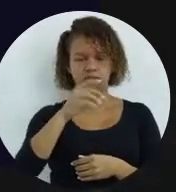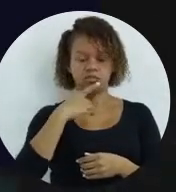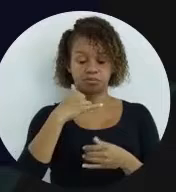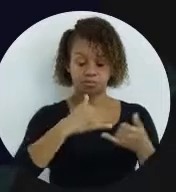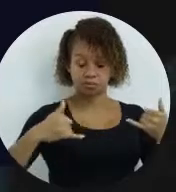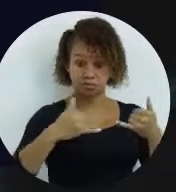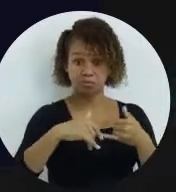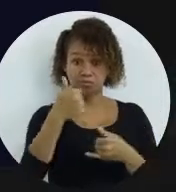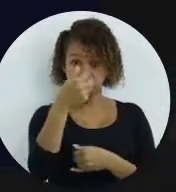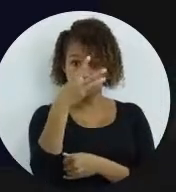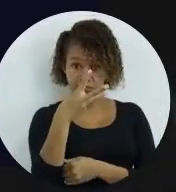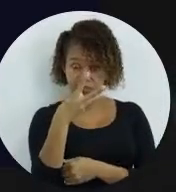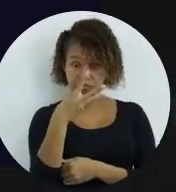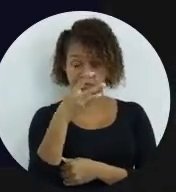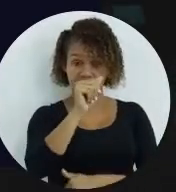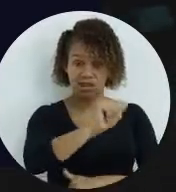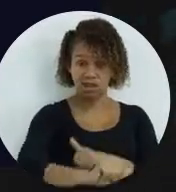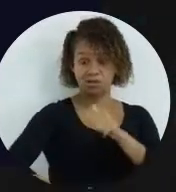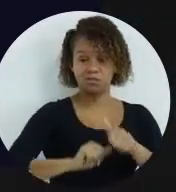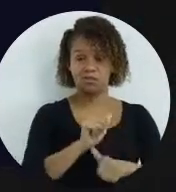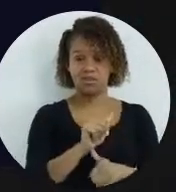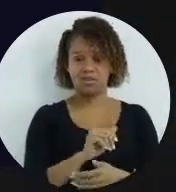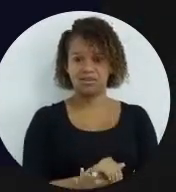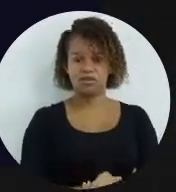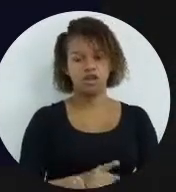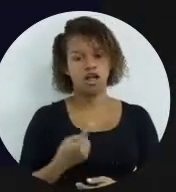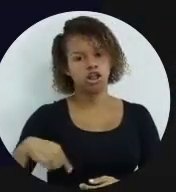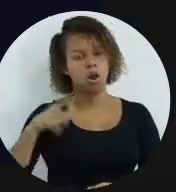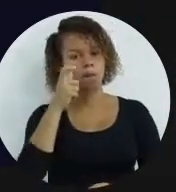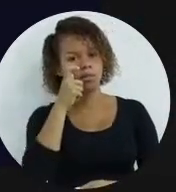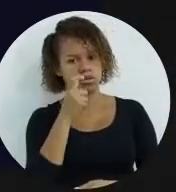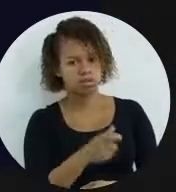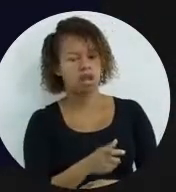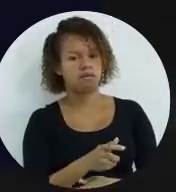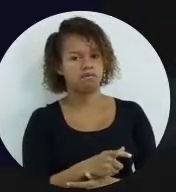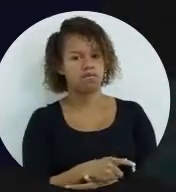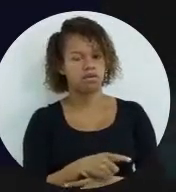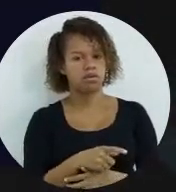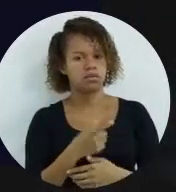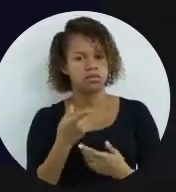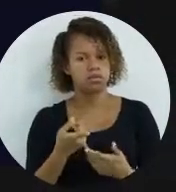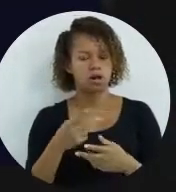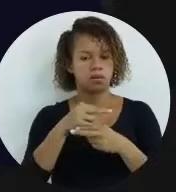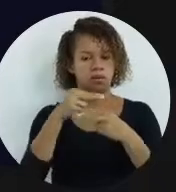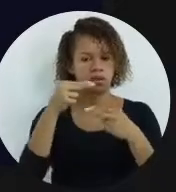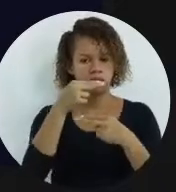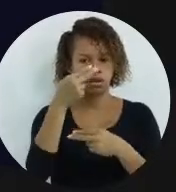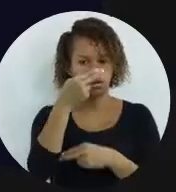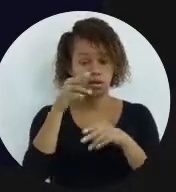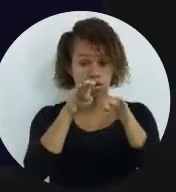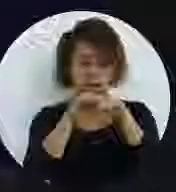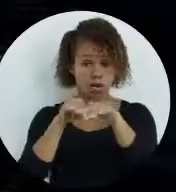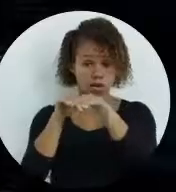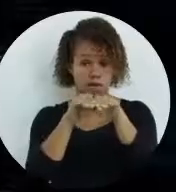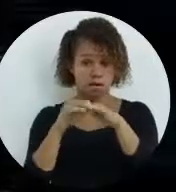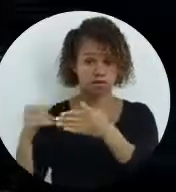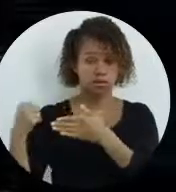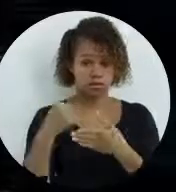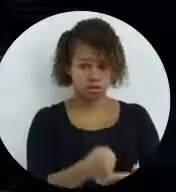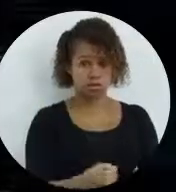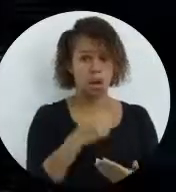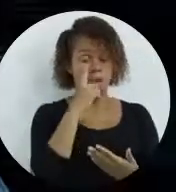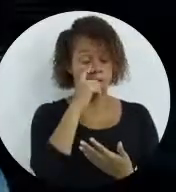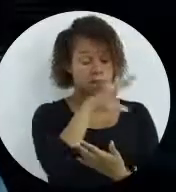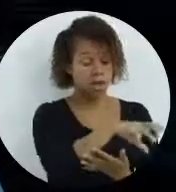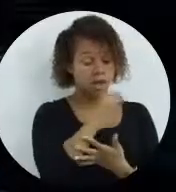13, a gente está alterando o valor. Então, observe que o sinal de igual, que é o de atribuição, está pegando o